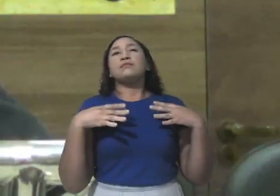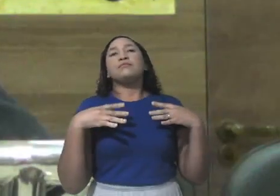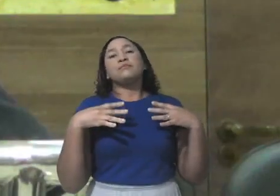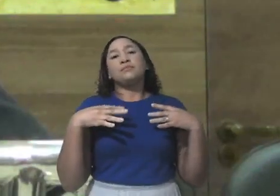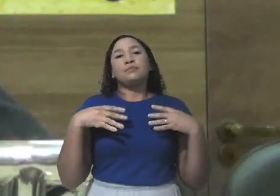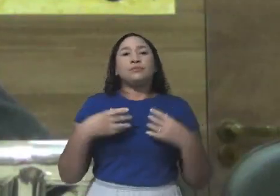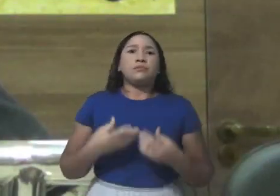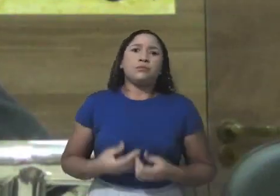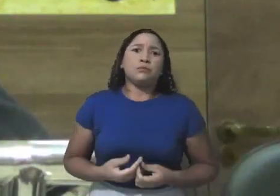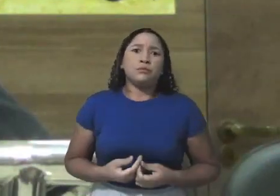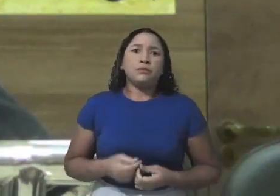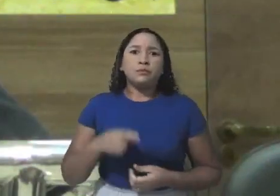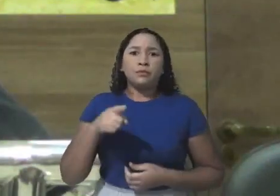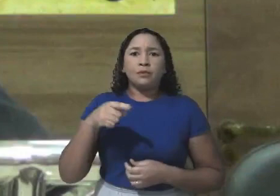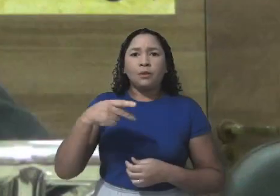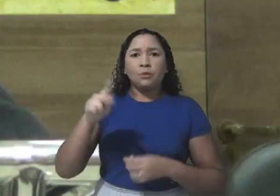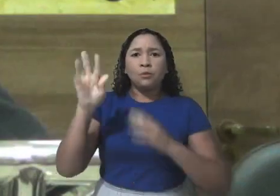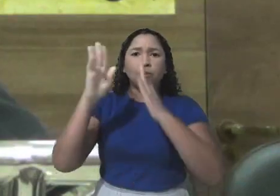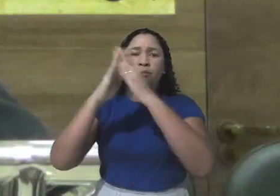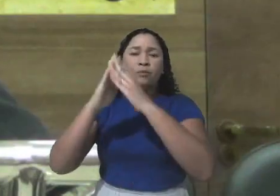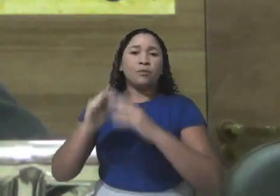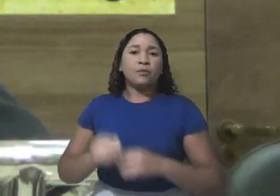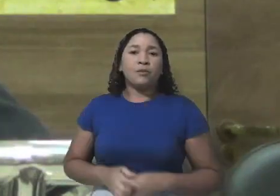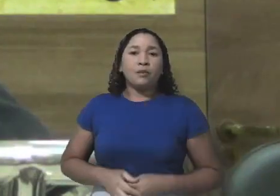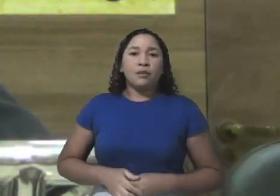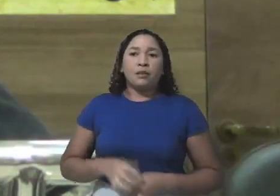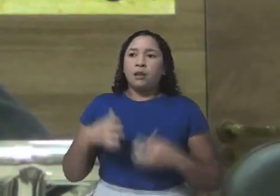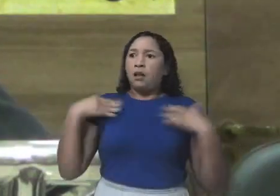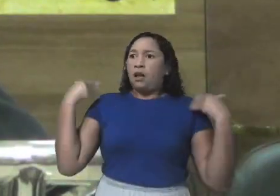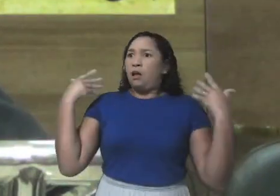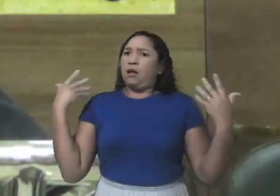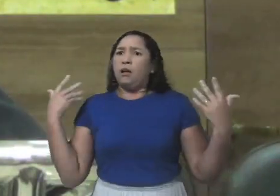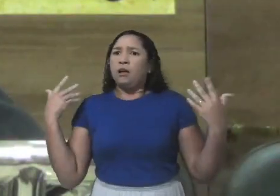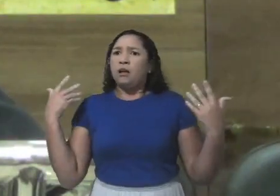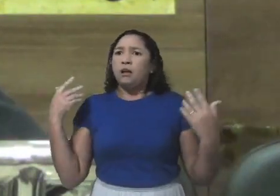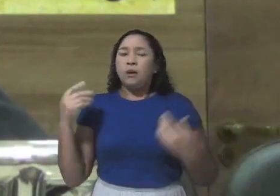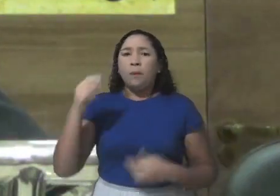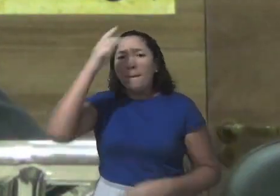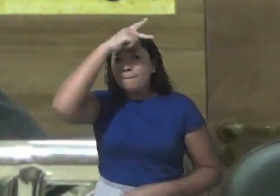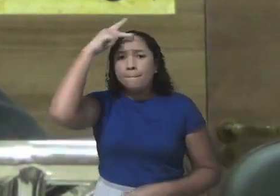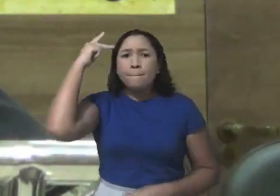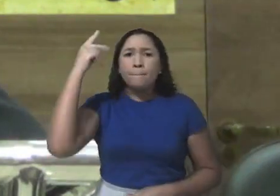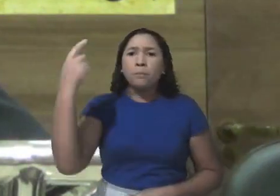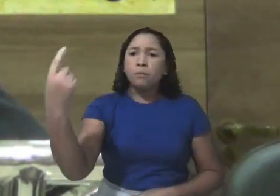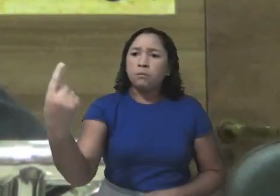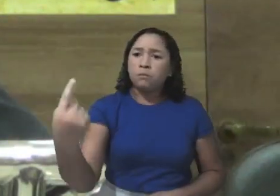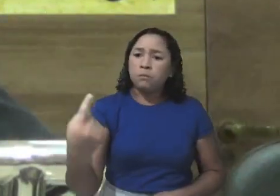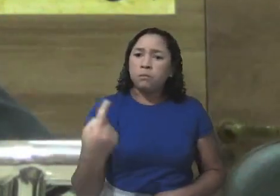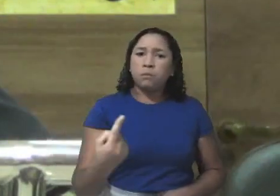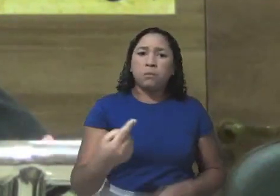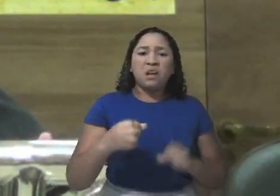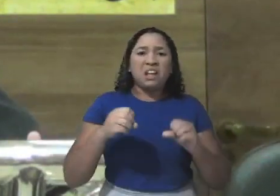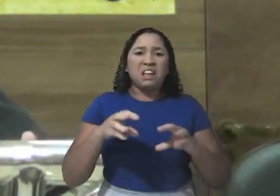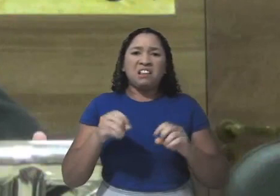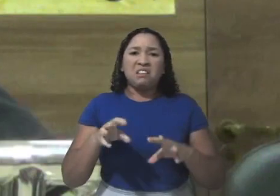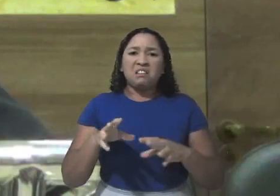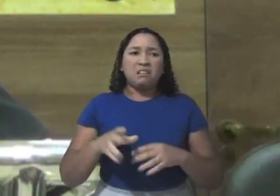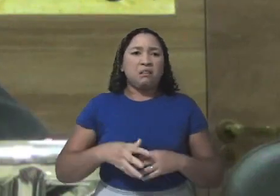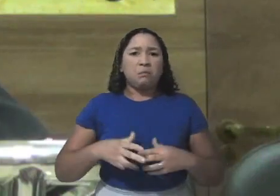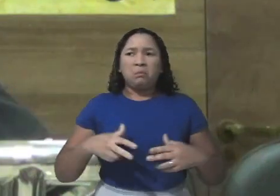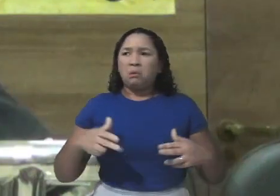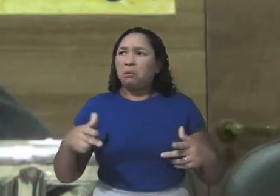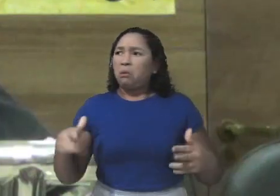bobinho. Mas essa igreja está preocupada com os rudimentos, preocupada em